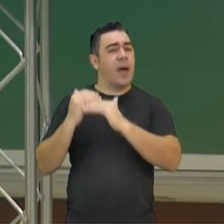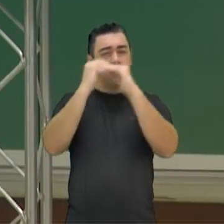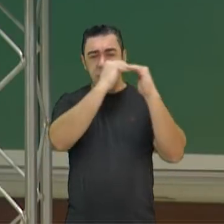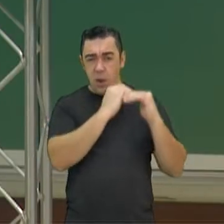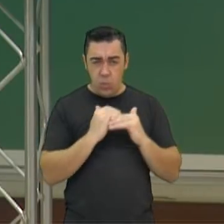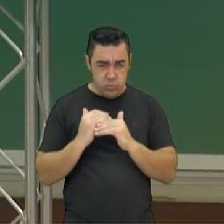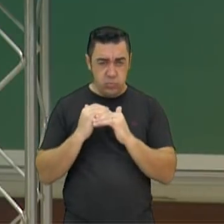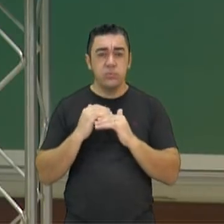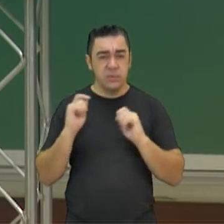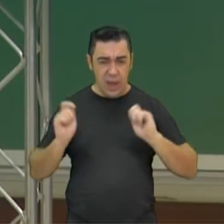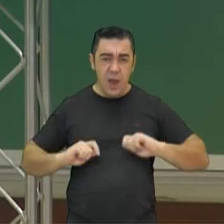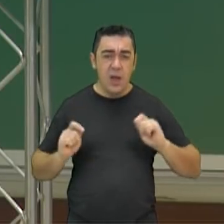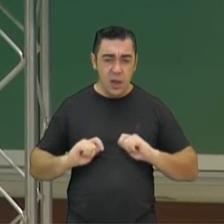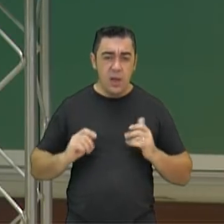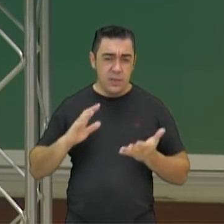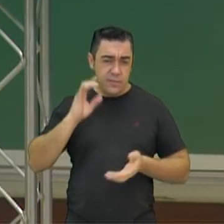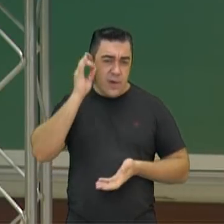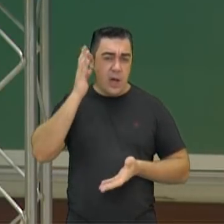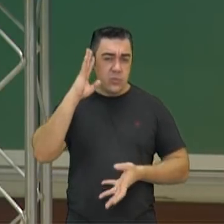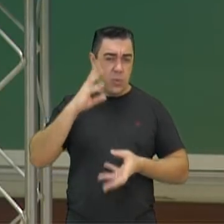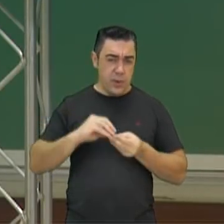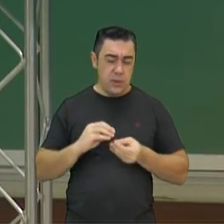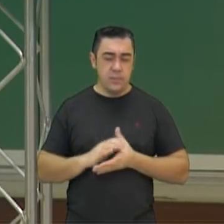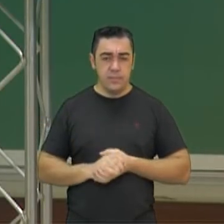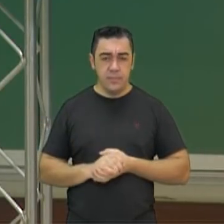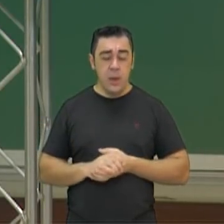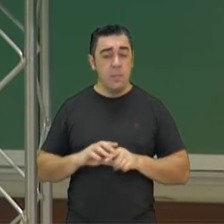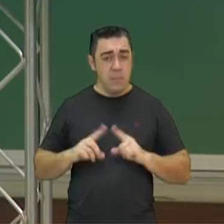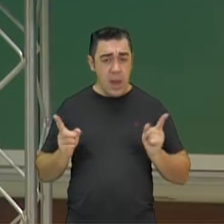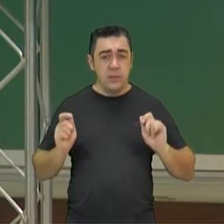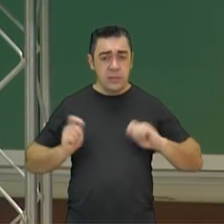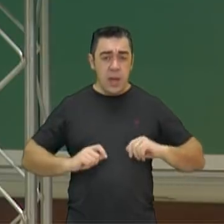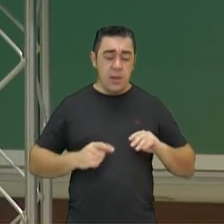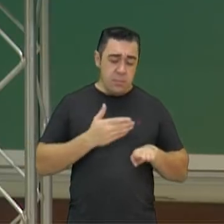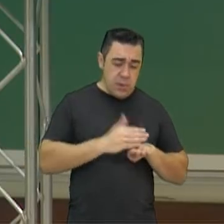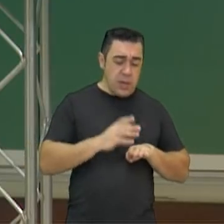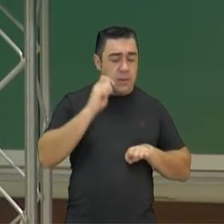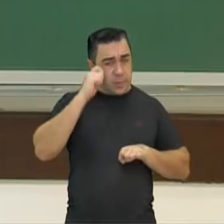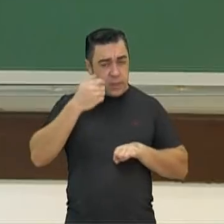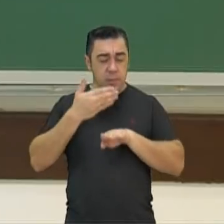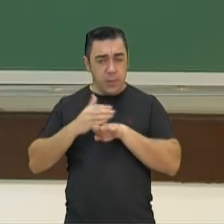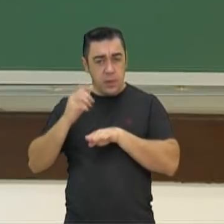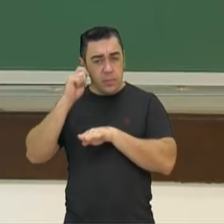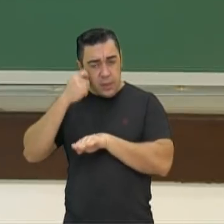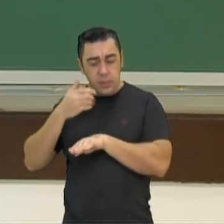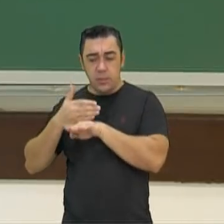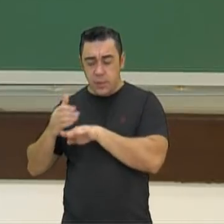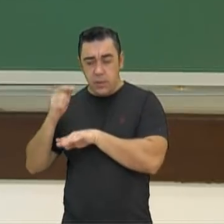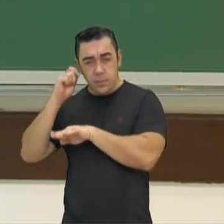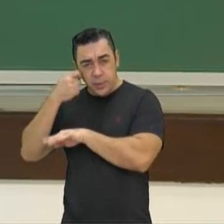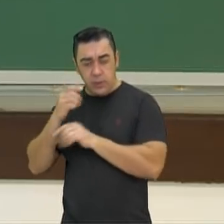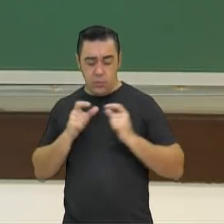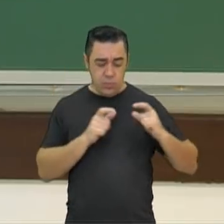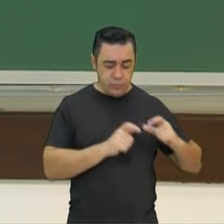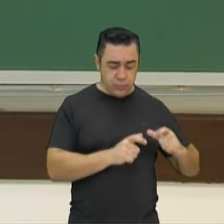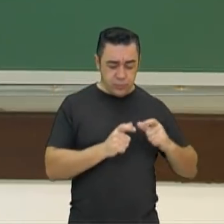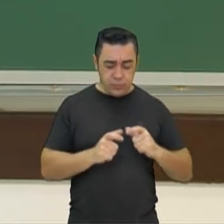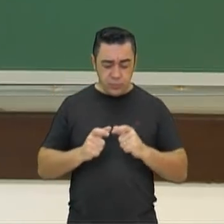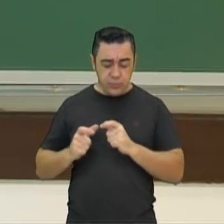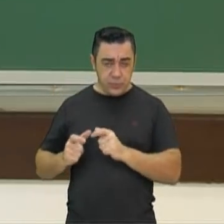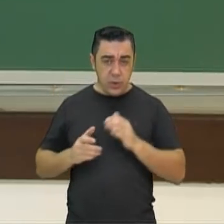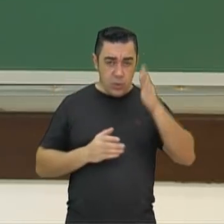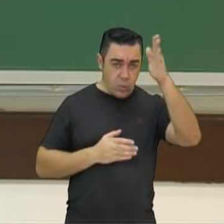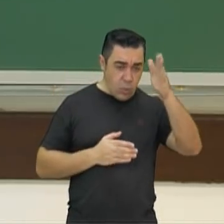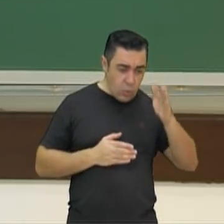fácil de você entender. Então ela sempre vai ser alternado, uma branca, uma preta, uma branca, uma preta. Então esses são as